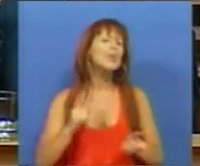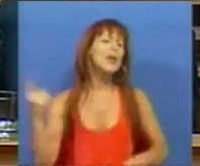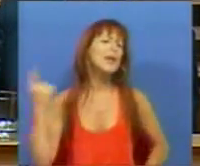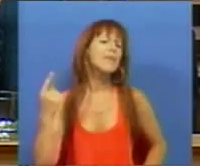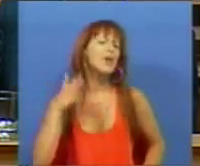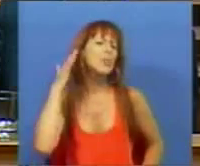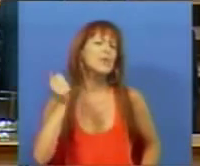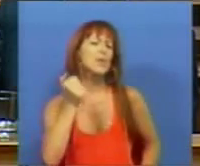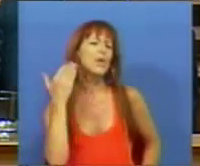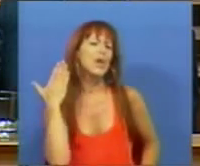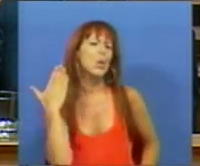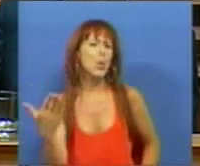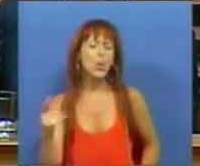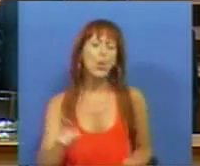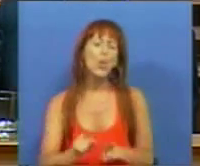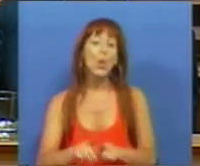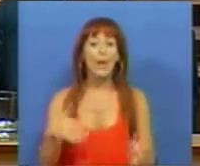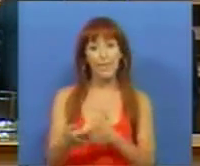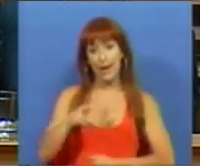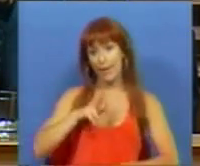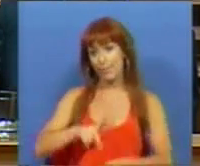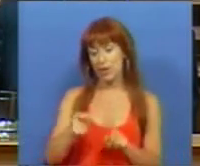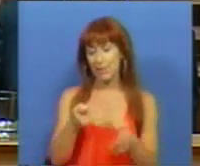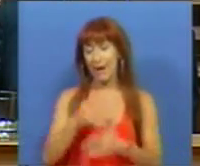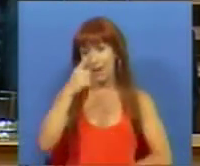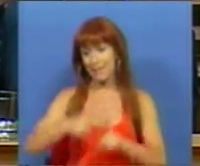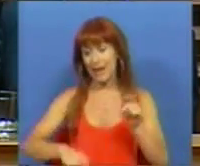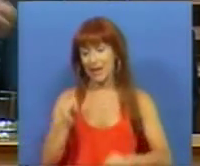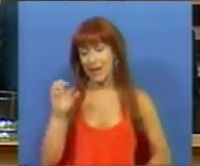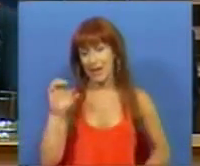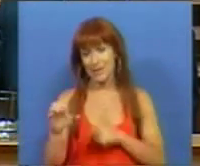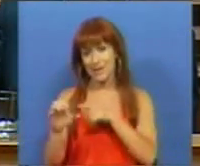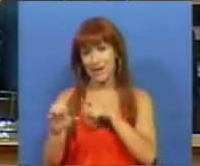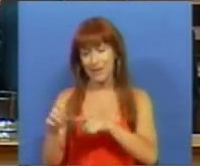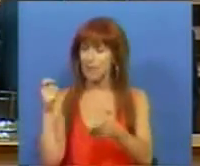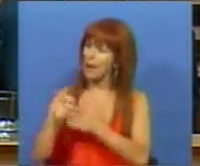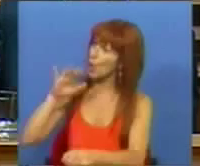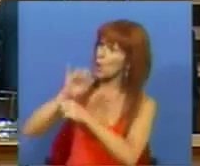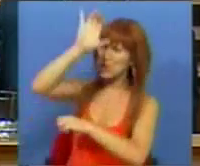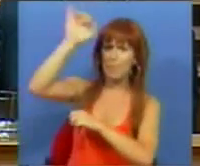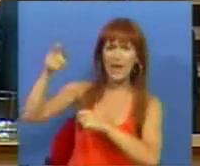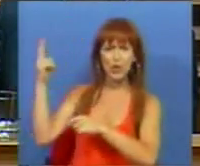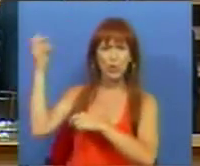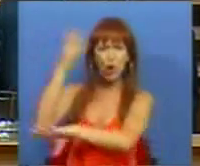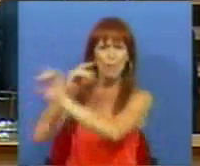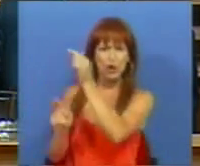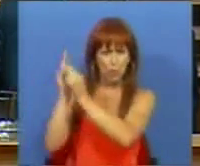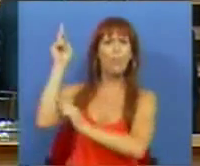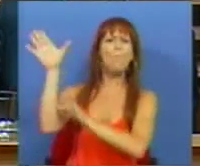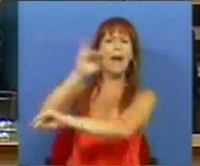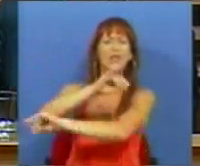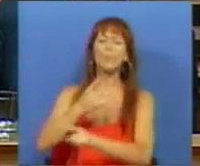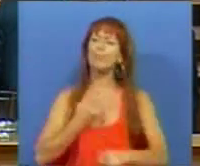Diretiva 51 faz com que em Portugal se pague metade do IRC que se paga noutros países da União Europeia? Porque